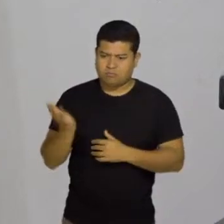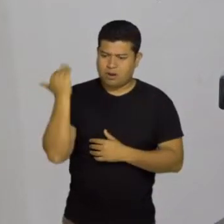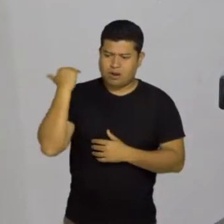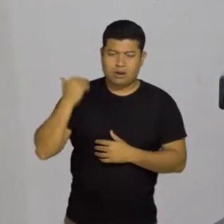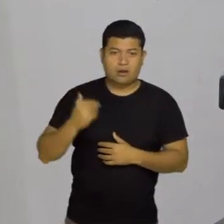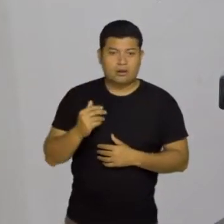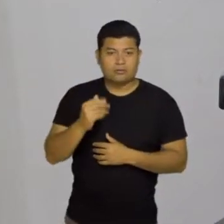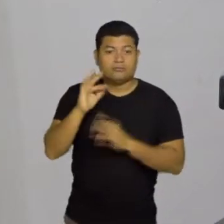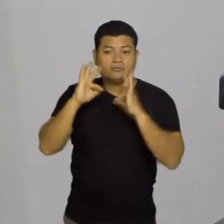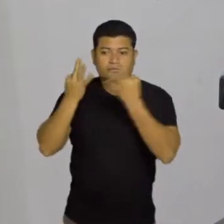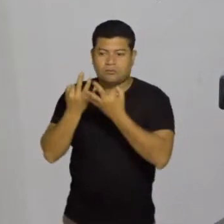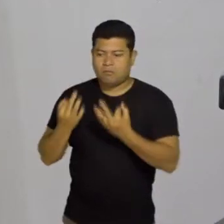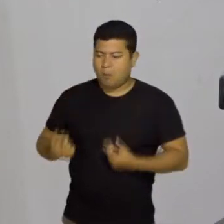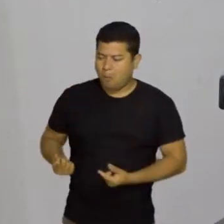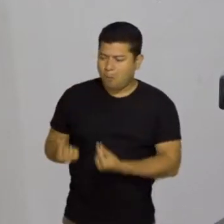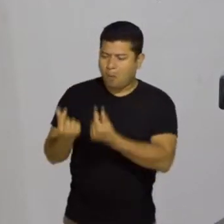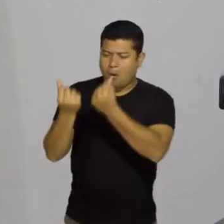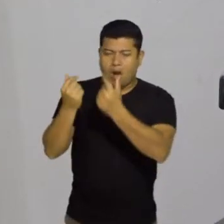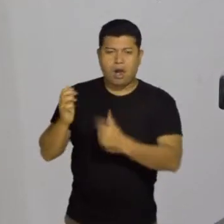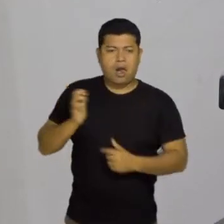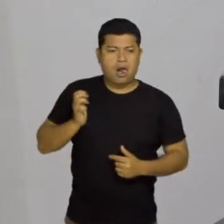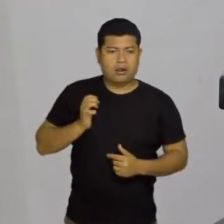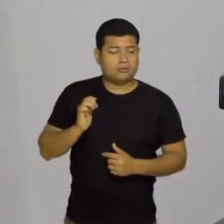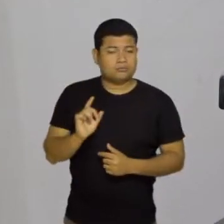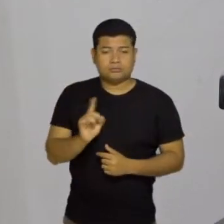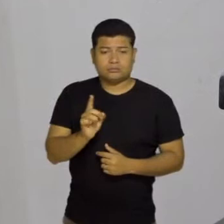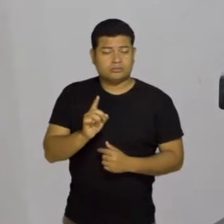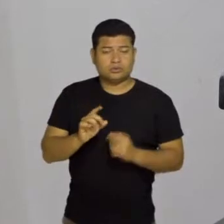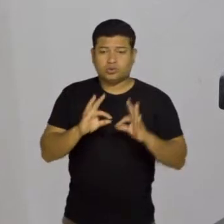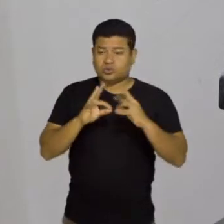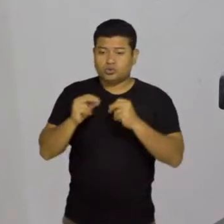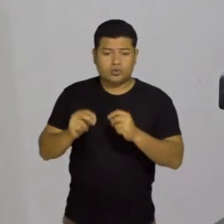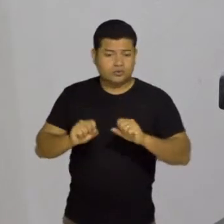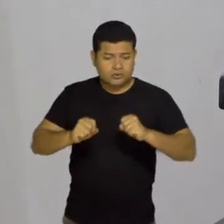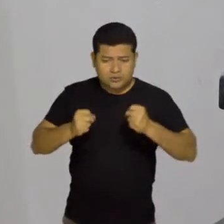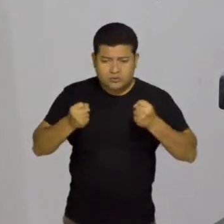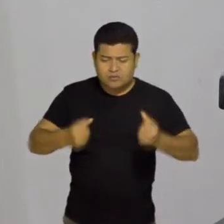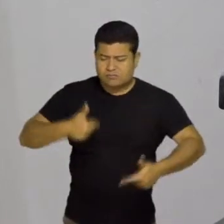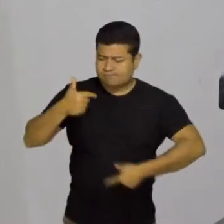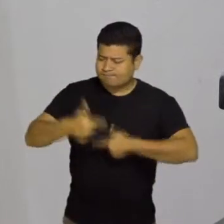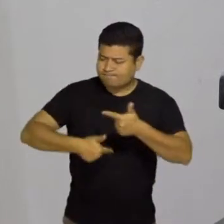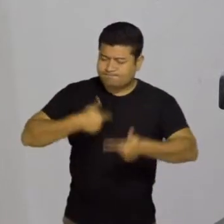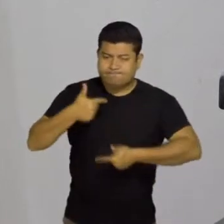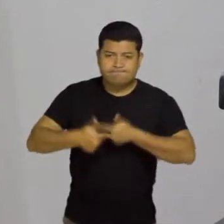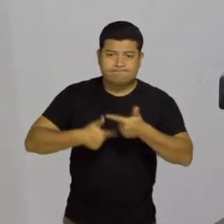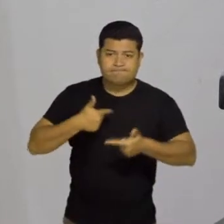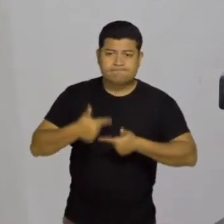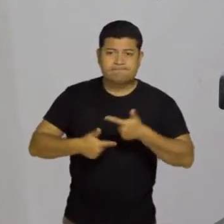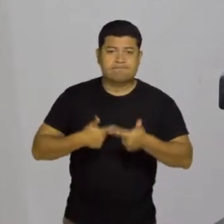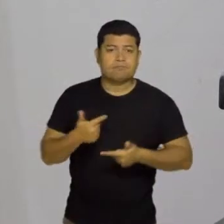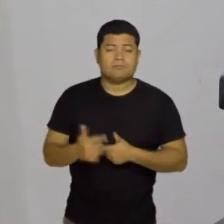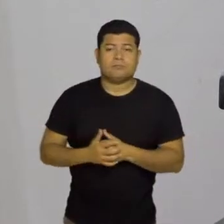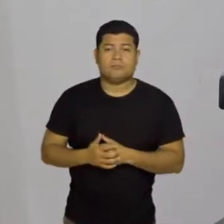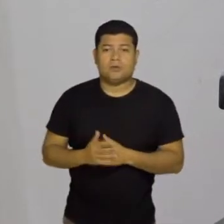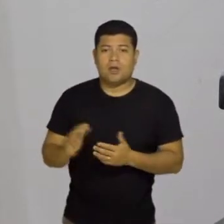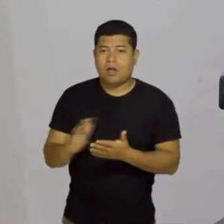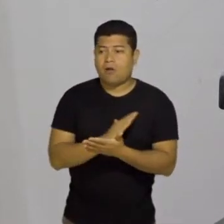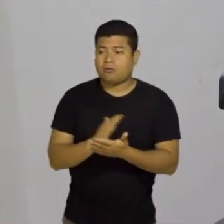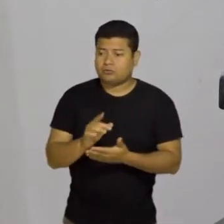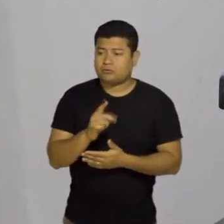nós, todos os 36 conselheiros vieram da base da pirâmide. Alguns, inclusive, como a gente costuma